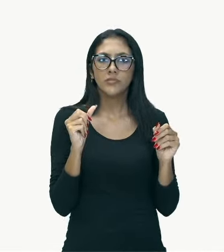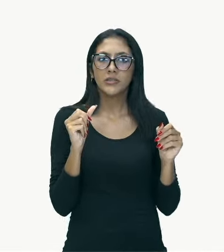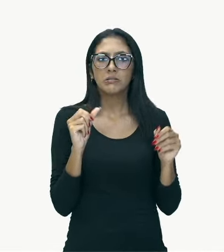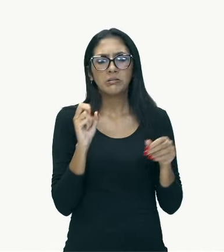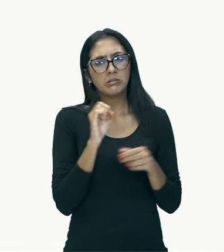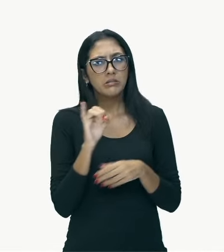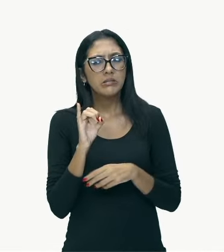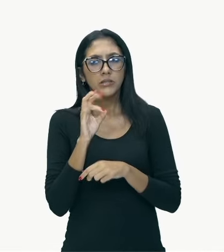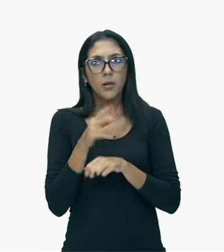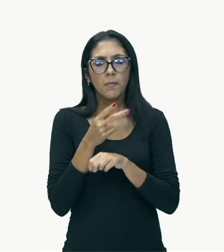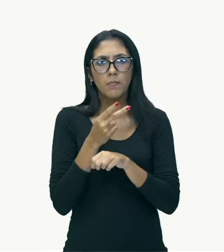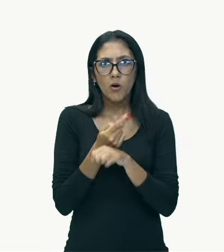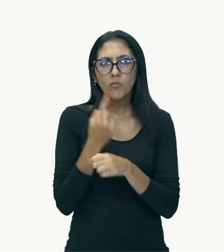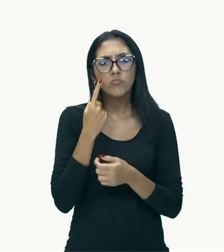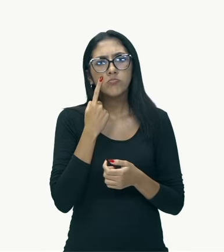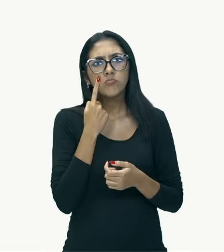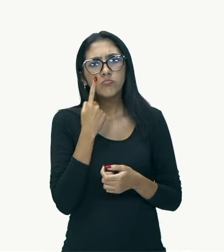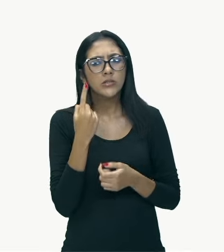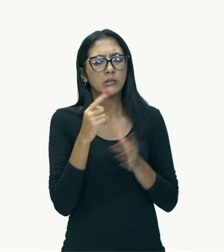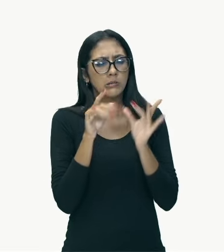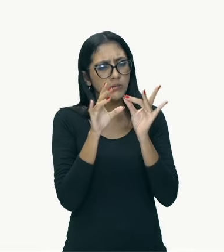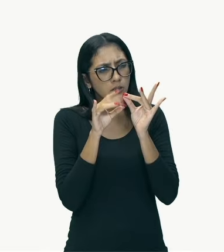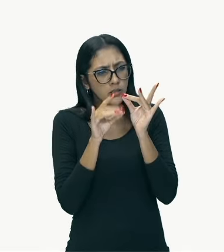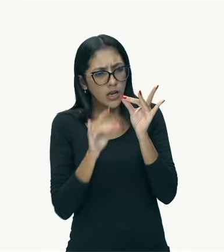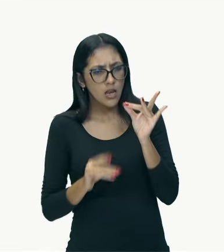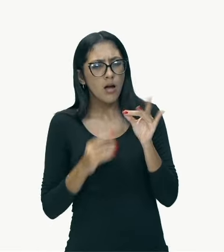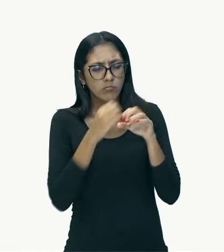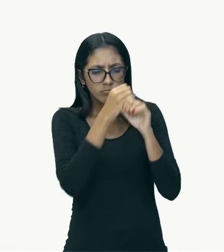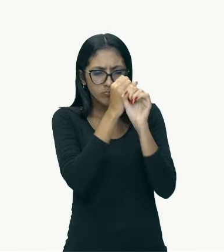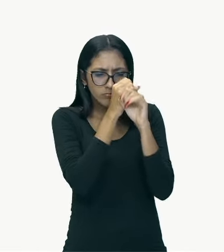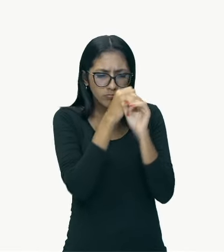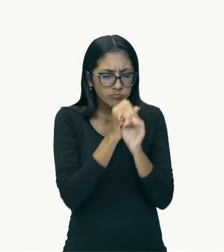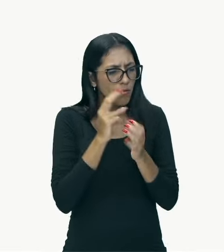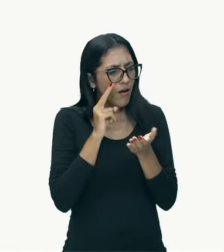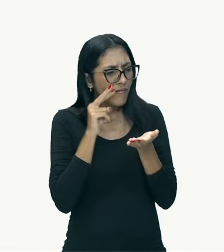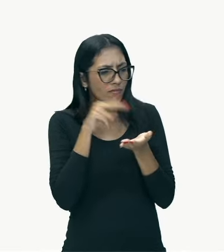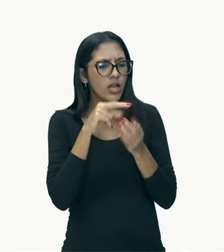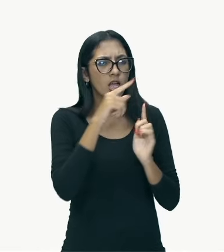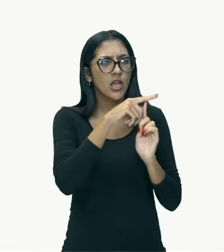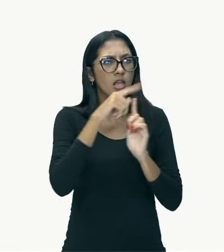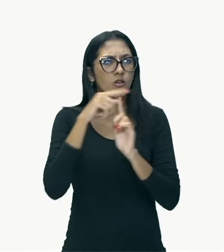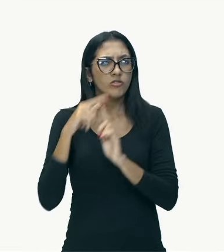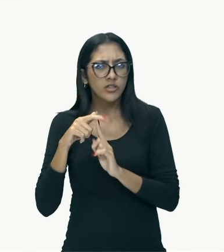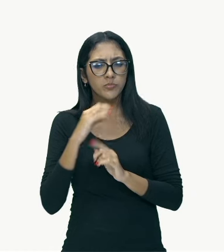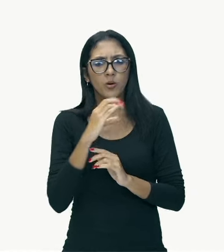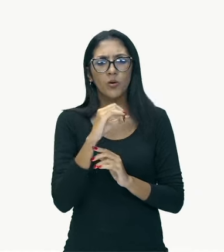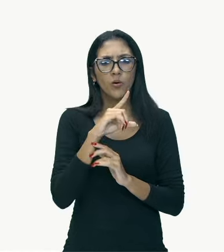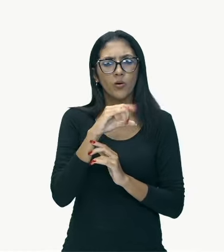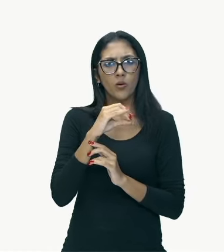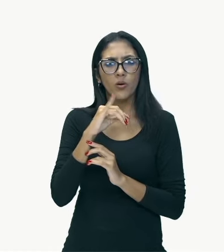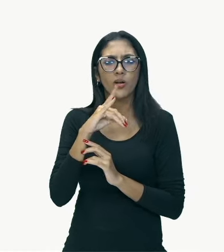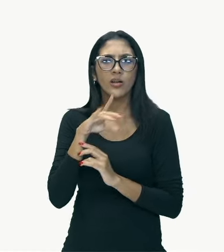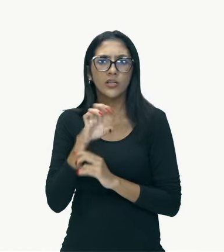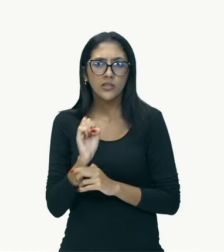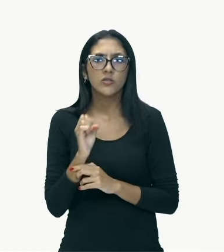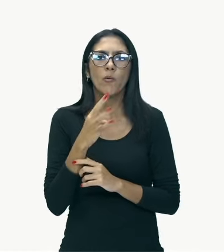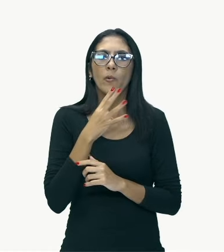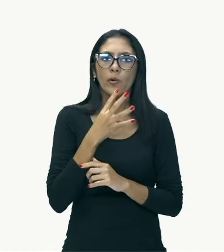uma análise mais detalhada e conhecer os tipos de colóide e conhecer